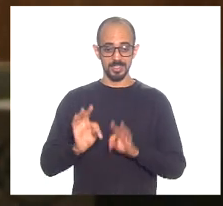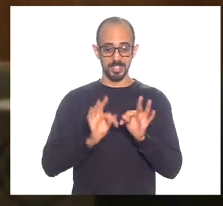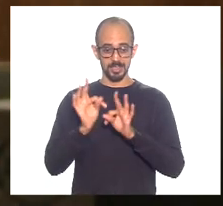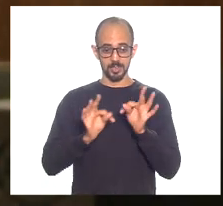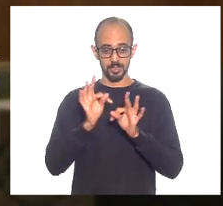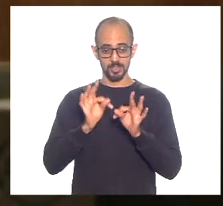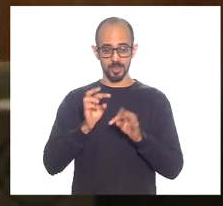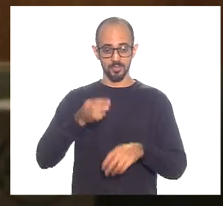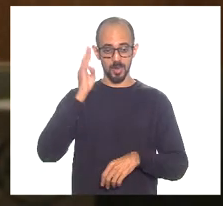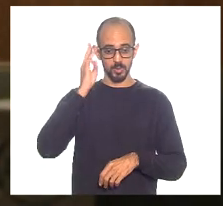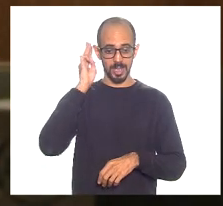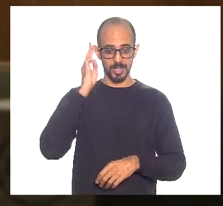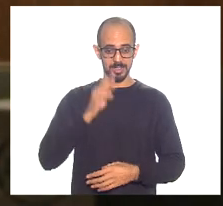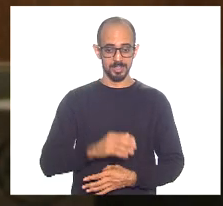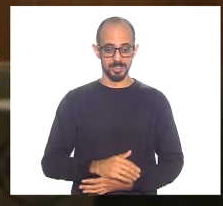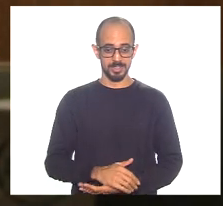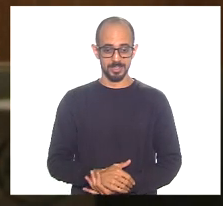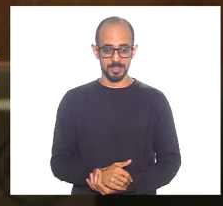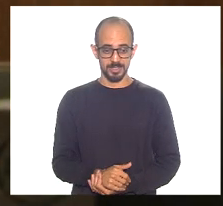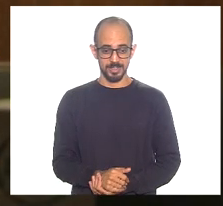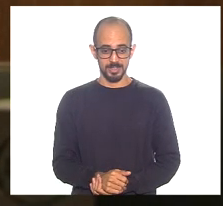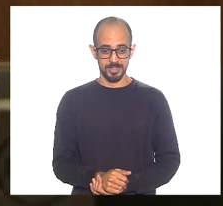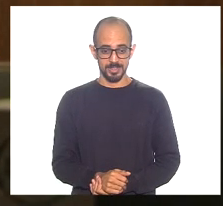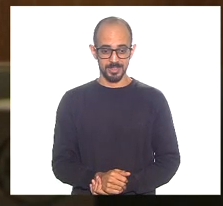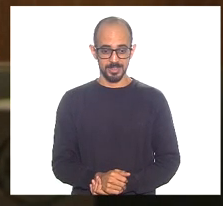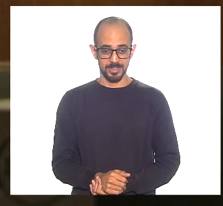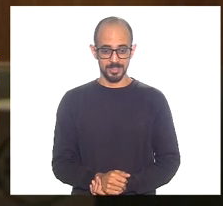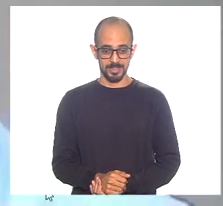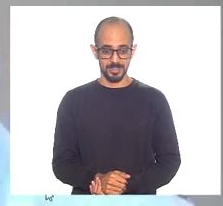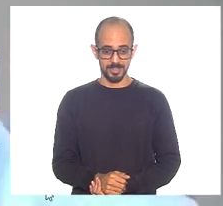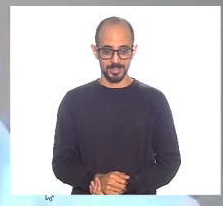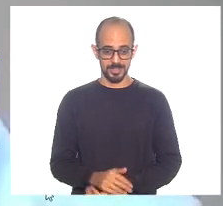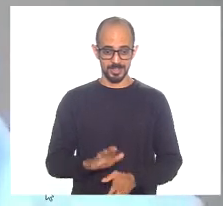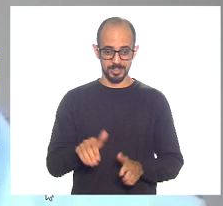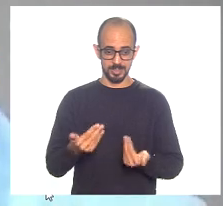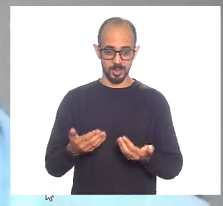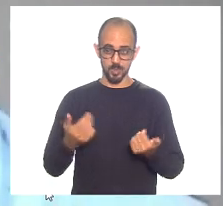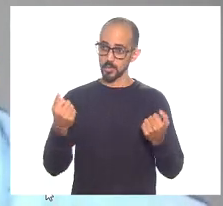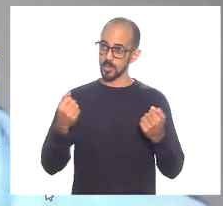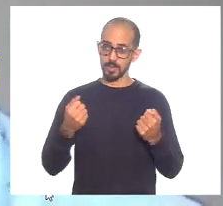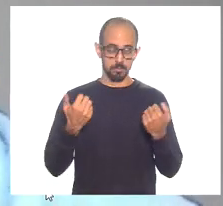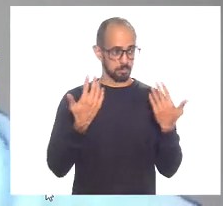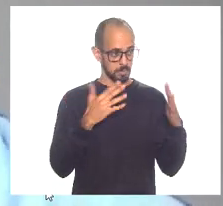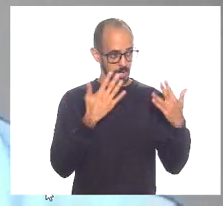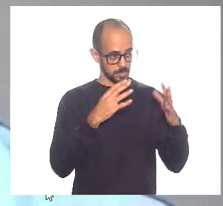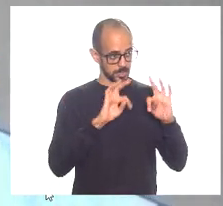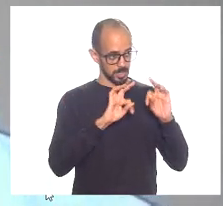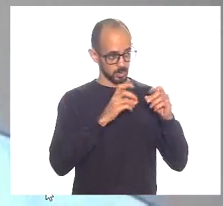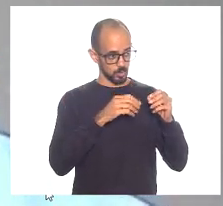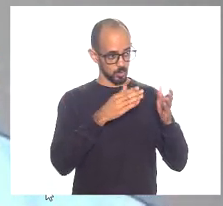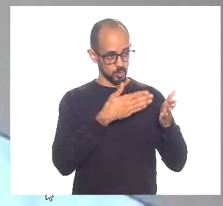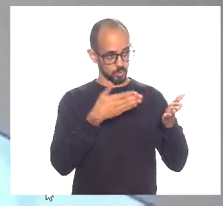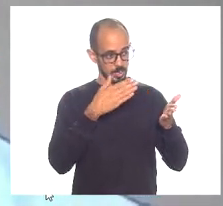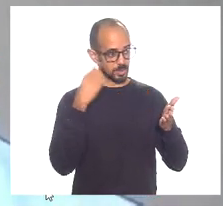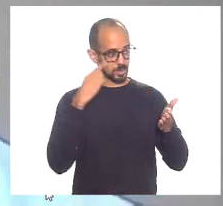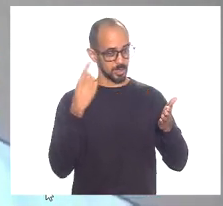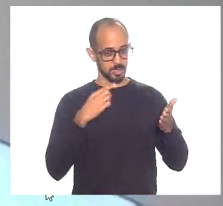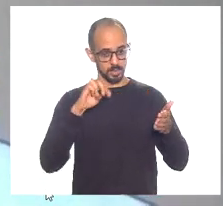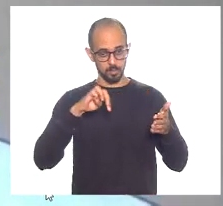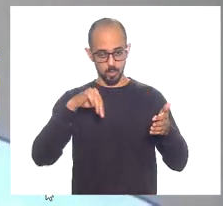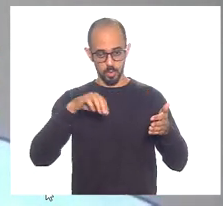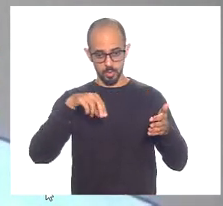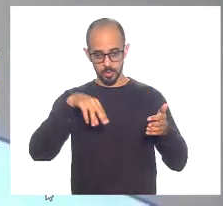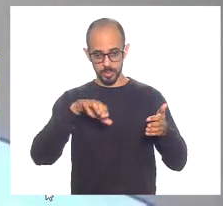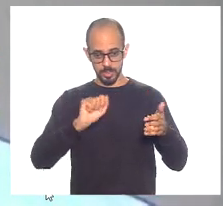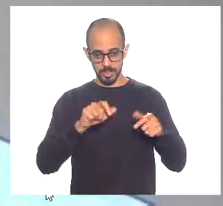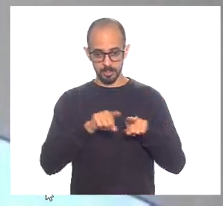Valdec Carneiro. Deputado André, cumprimentando a Marta, o Mink, a Mônica, a Renata e a Dani pela iniciativa, favorável nos termos